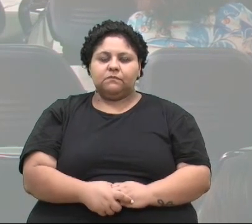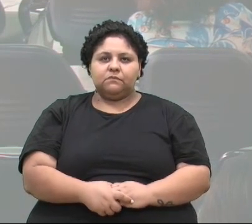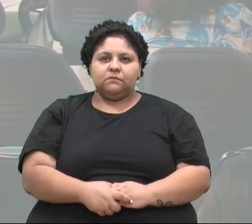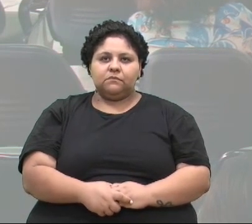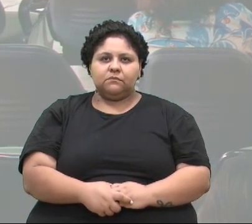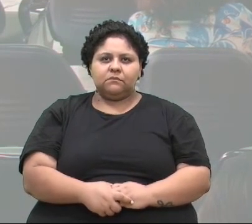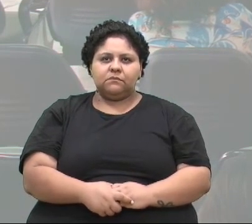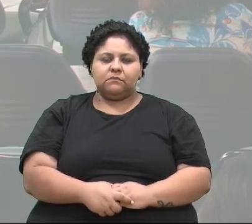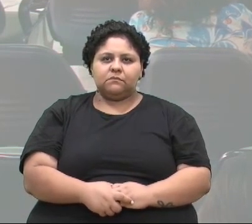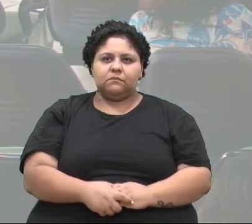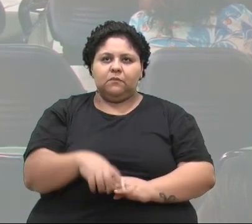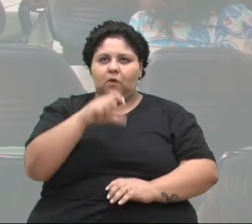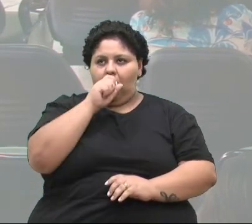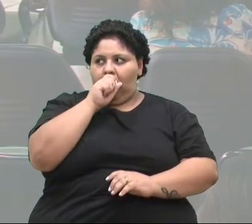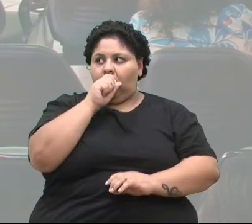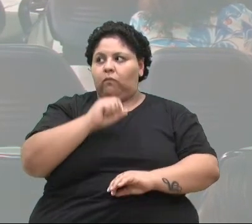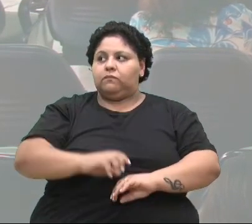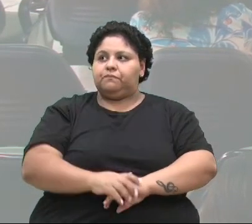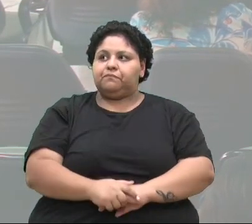Será que está ligado?